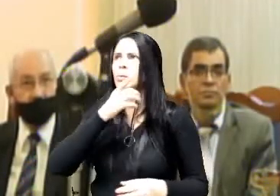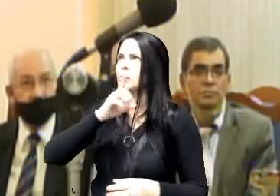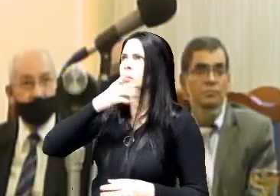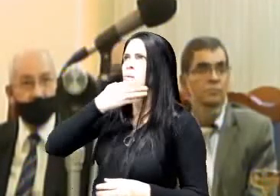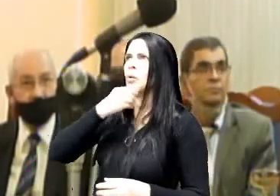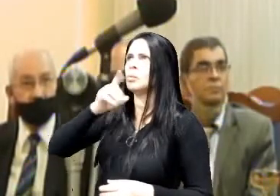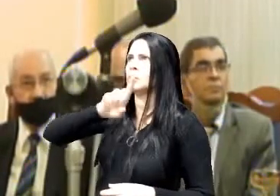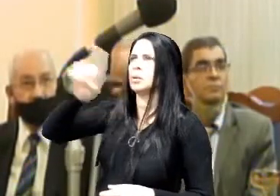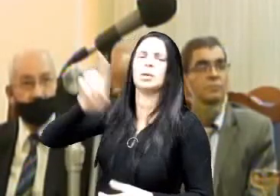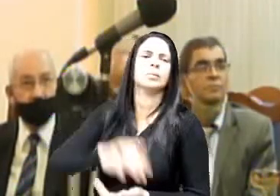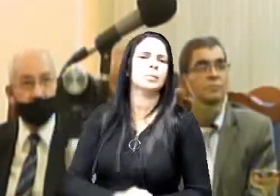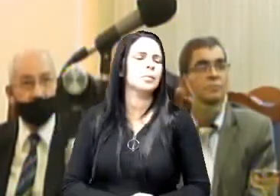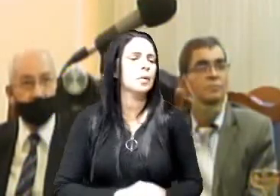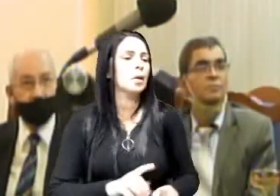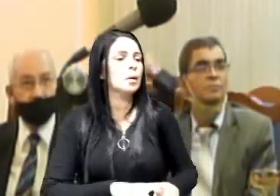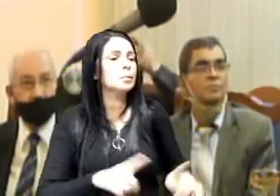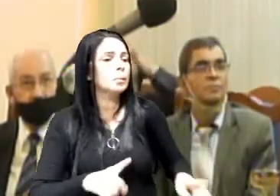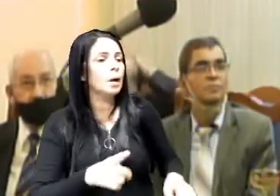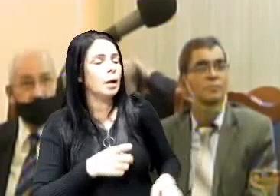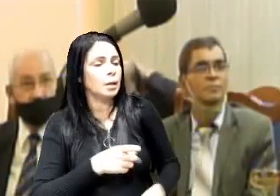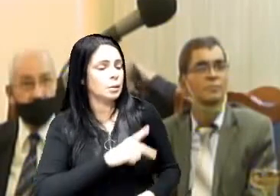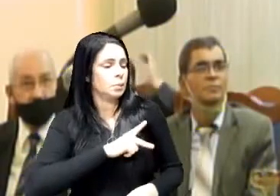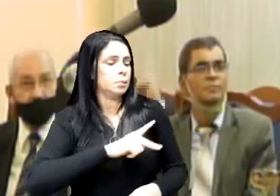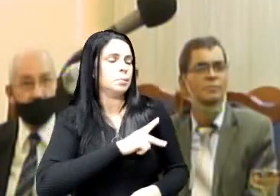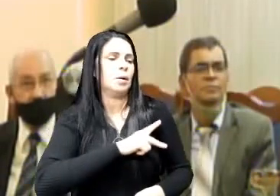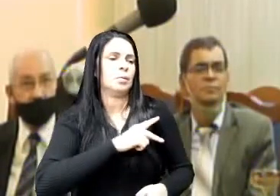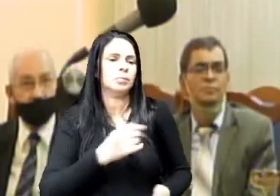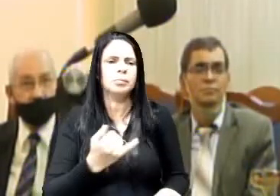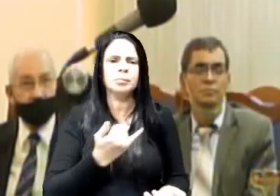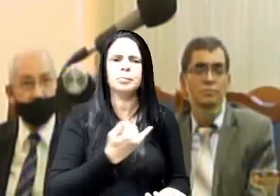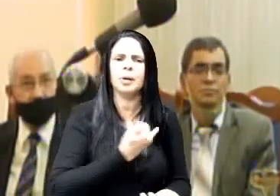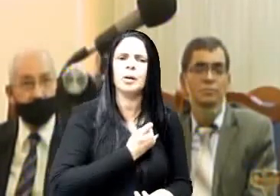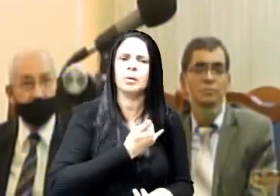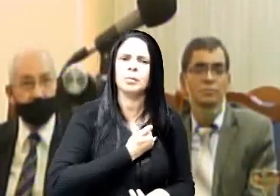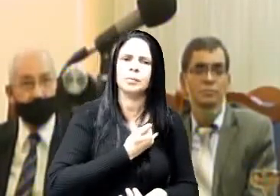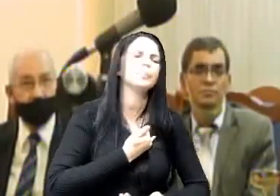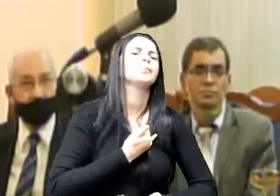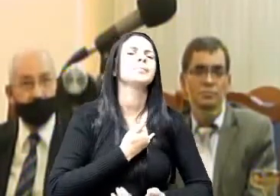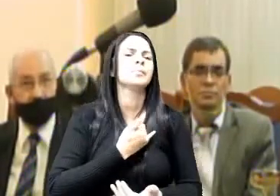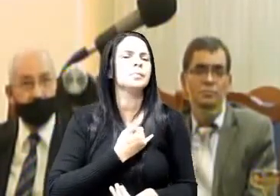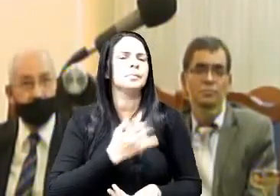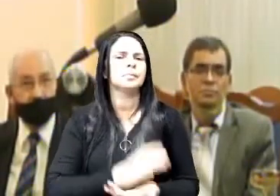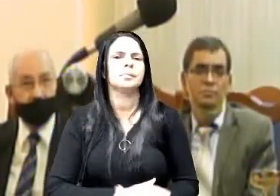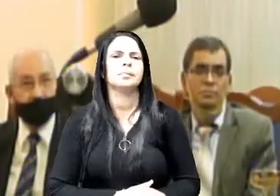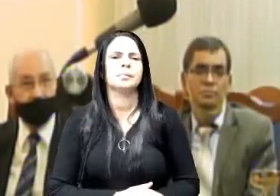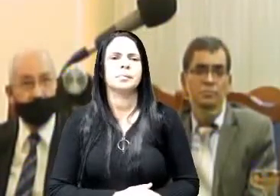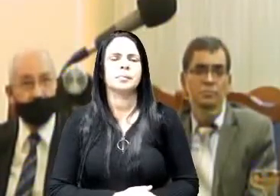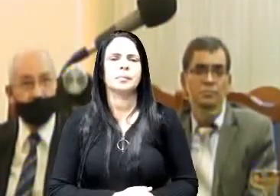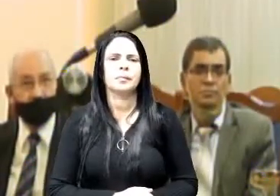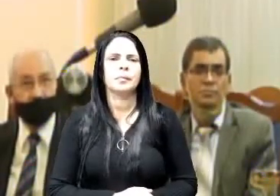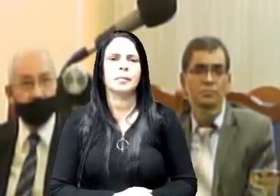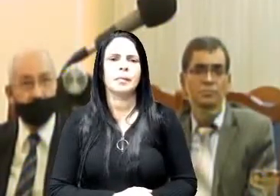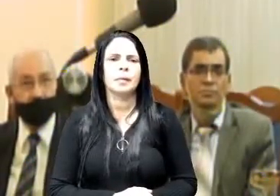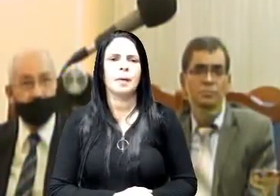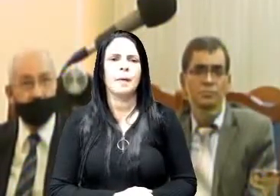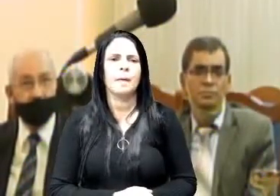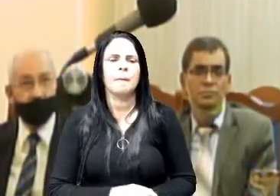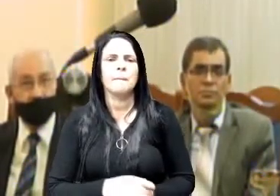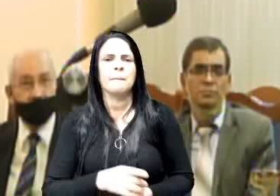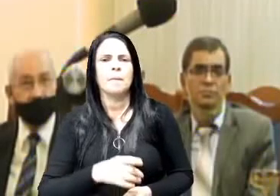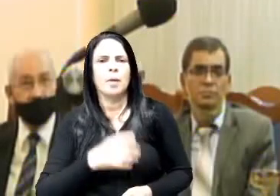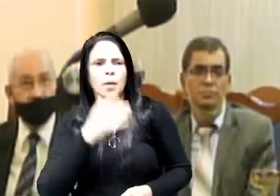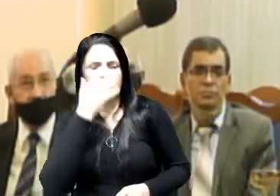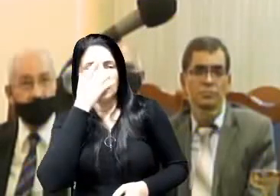Paulo disse, foi-me dado um espinho na carne, um mensageiro de Satanás, para me